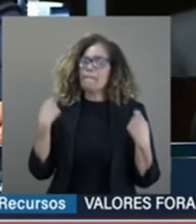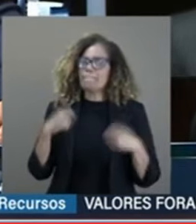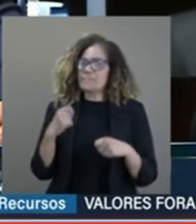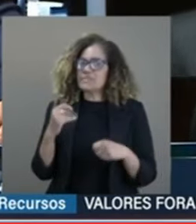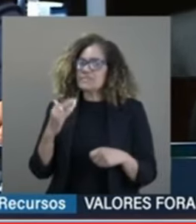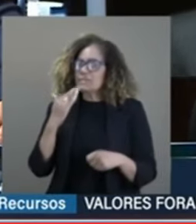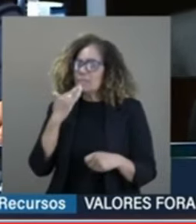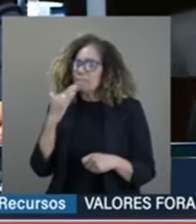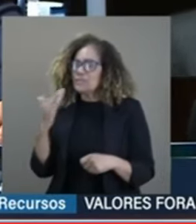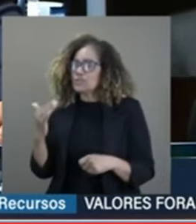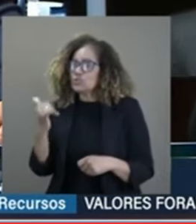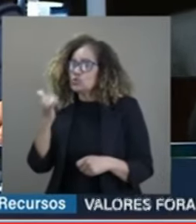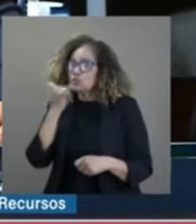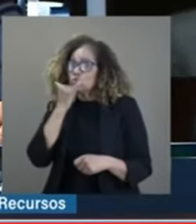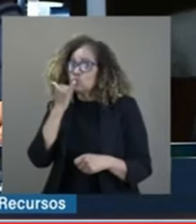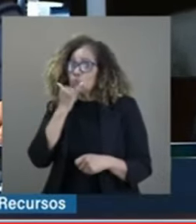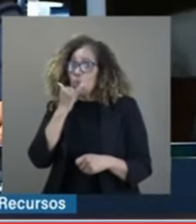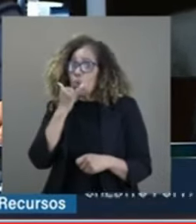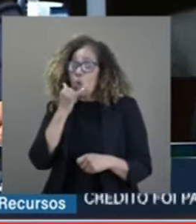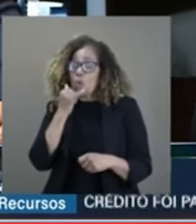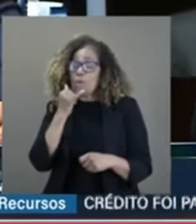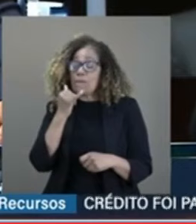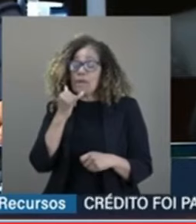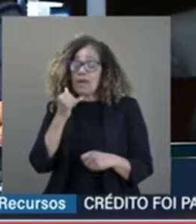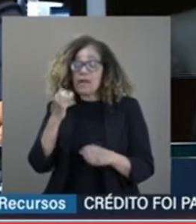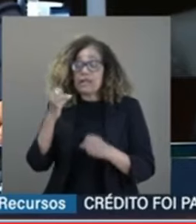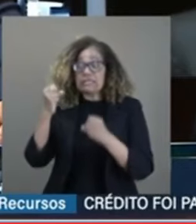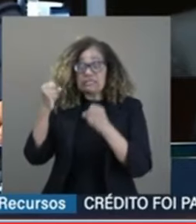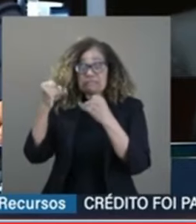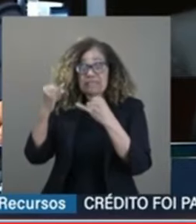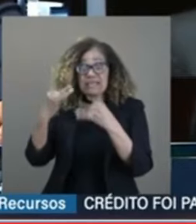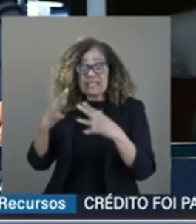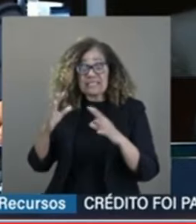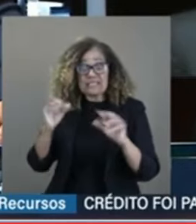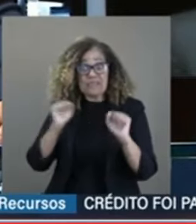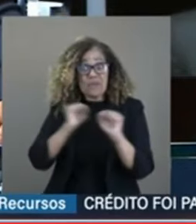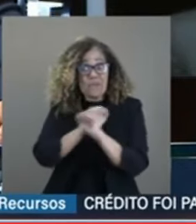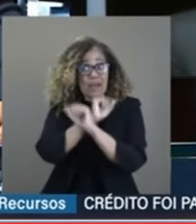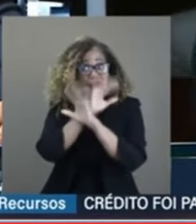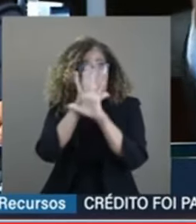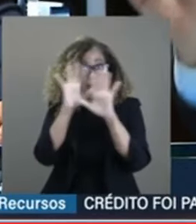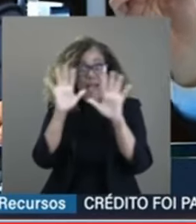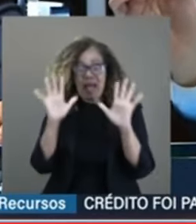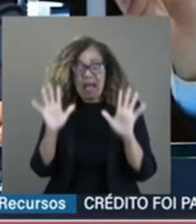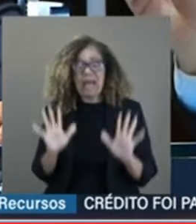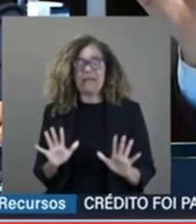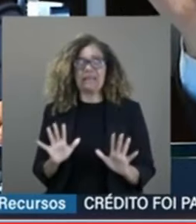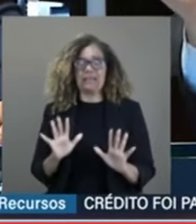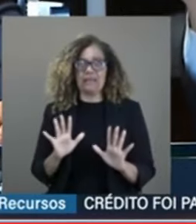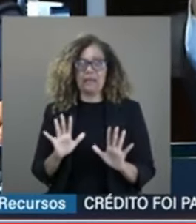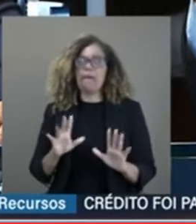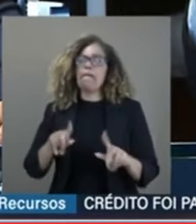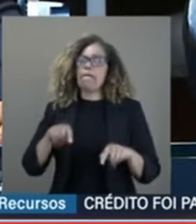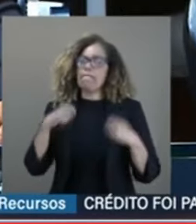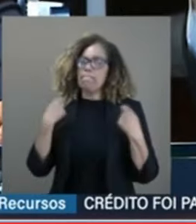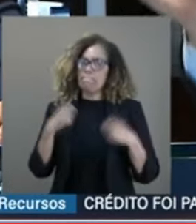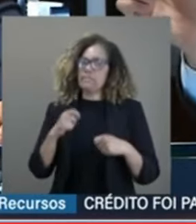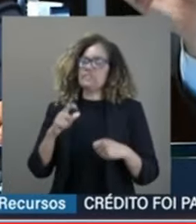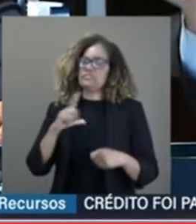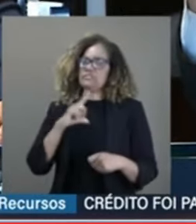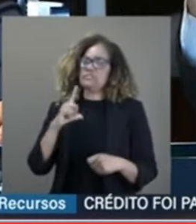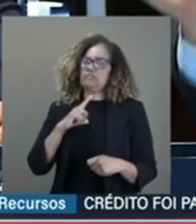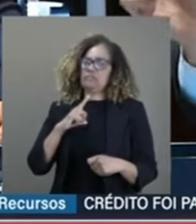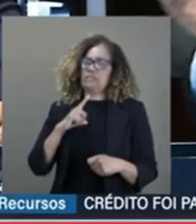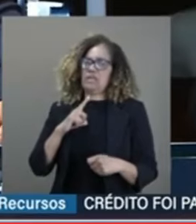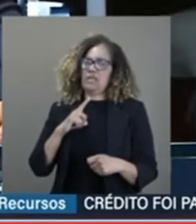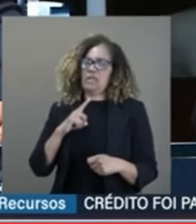deu uma amenizada com o Palácio do Planalto depois daquele encontro entre Lira e Lula antes do carnaval. Há essa expectativa de encontro com